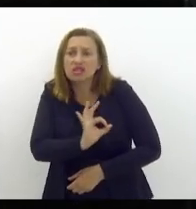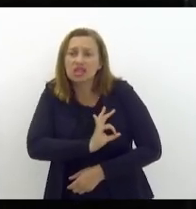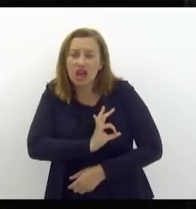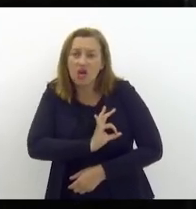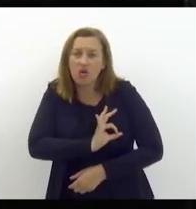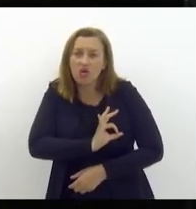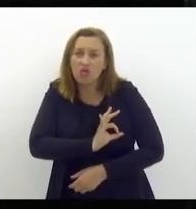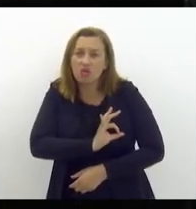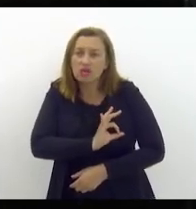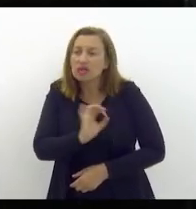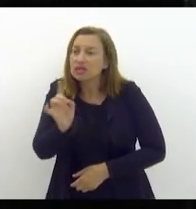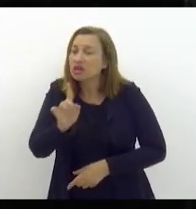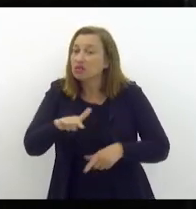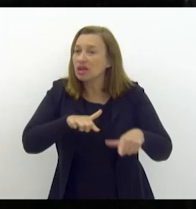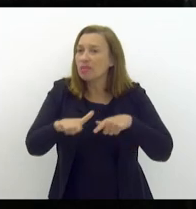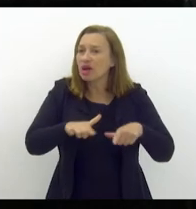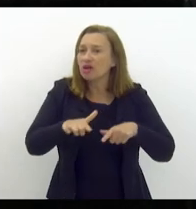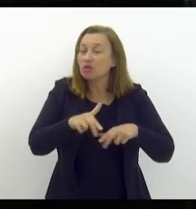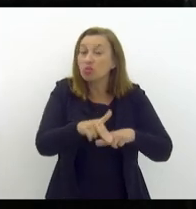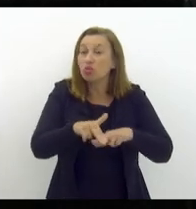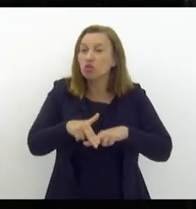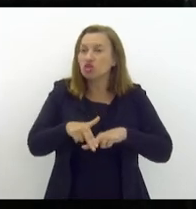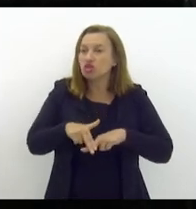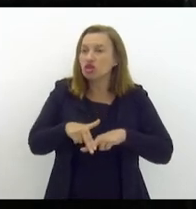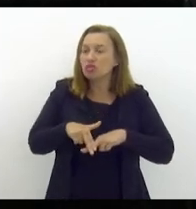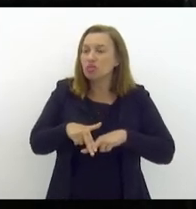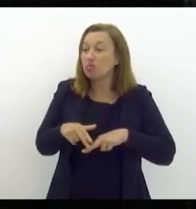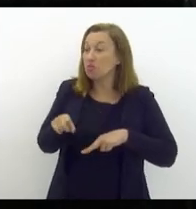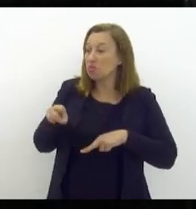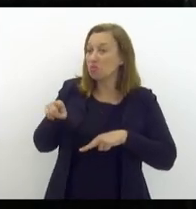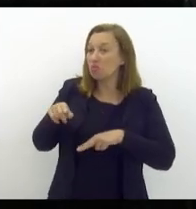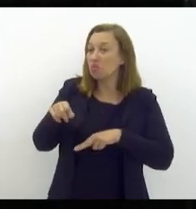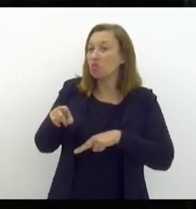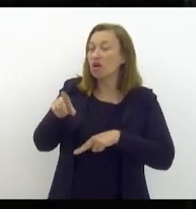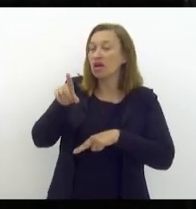combate por causa dessa porcaria, dessa DPF 635.